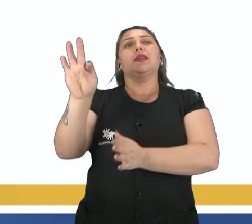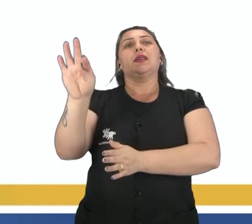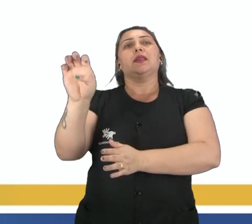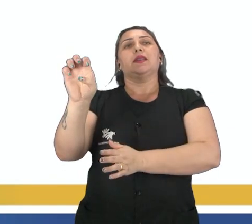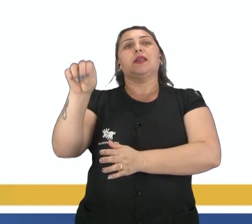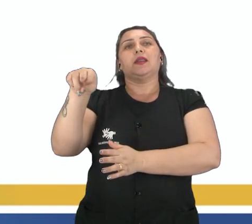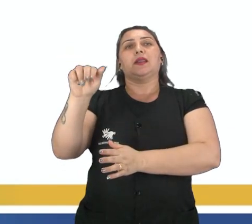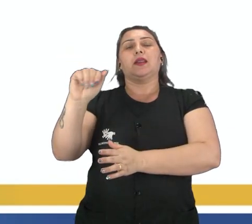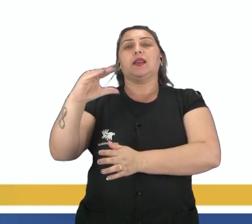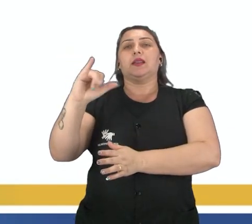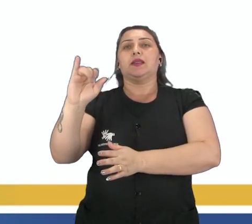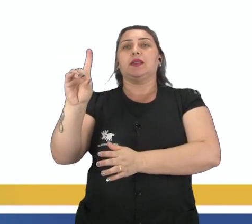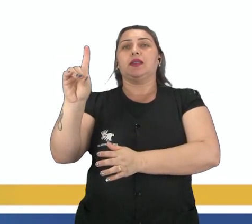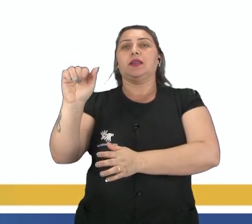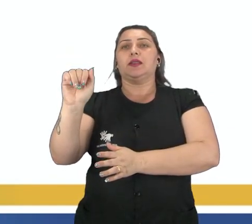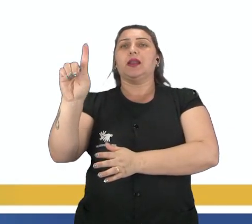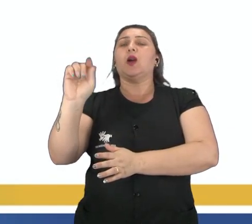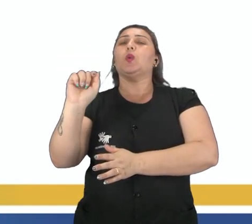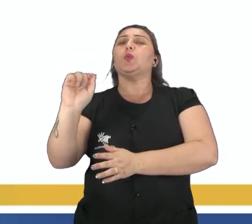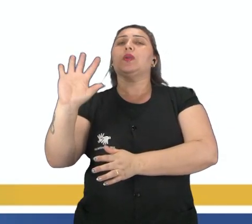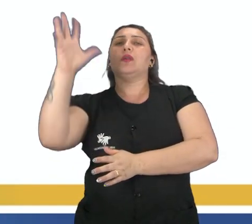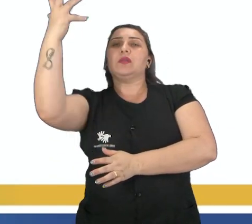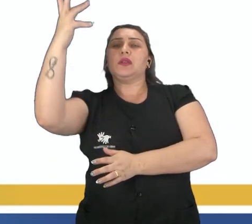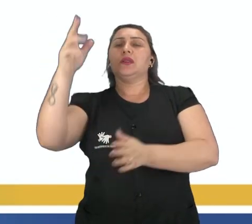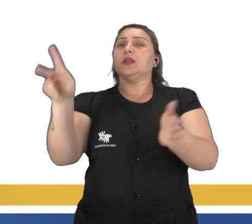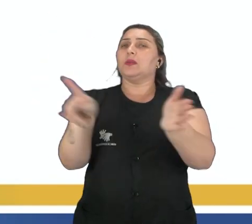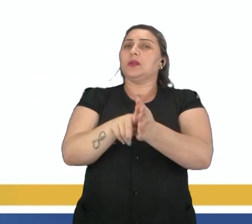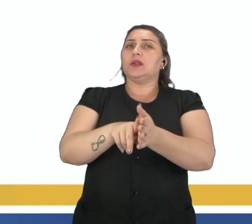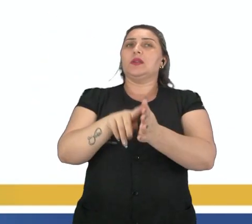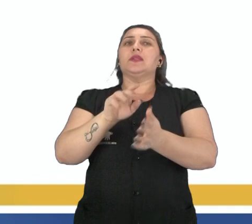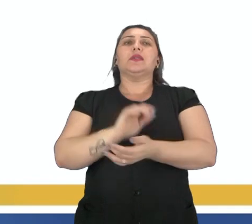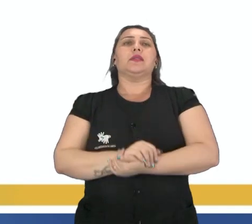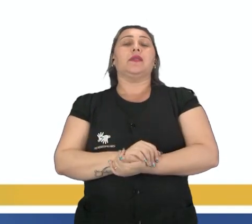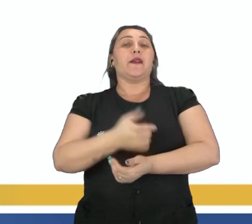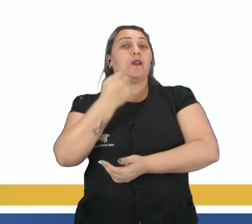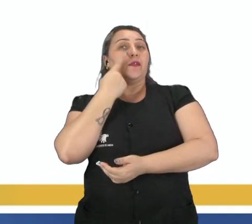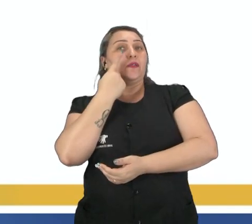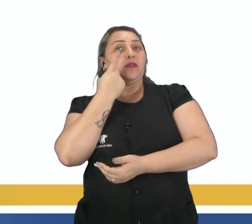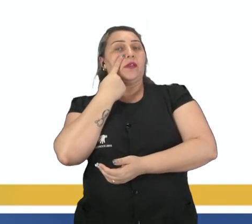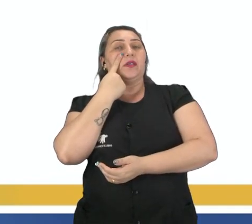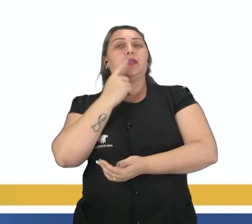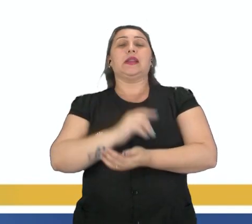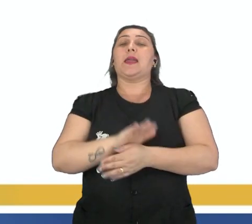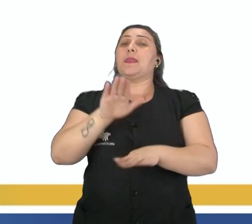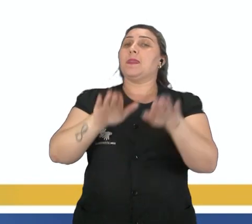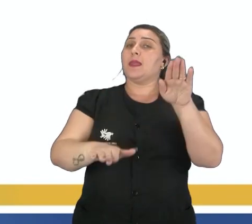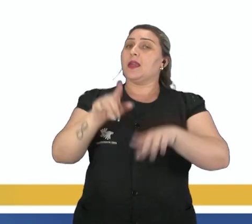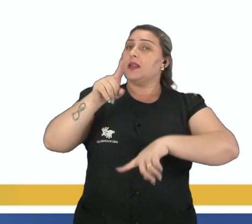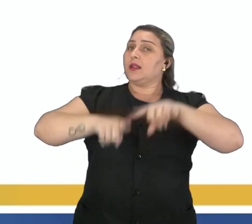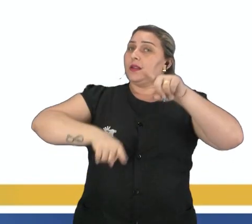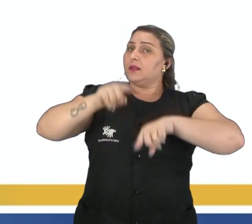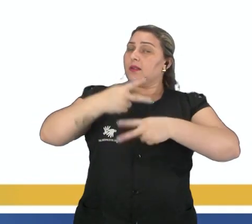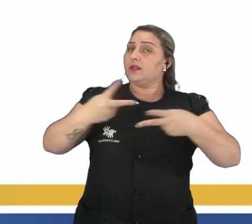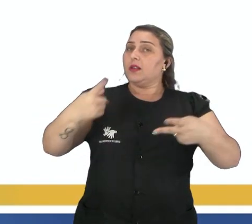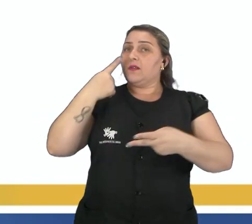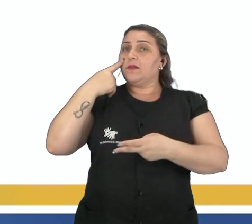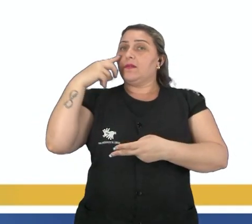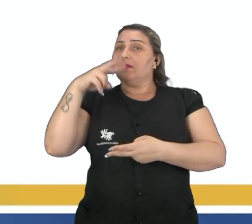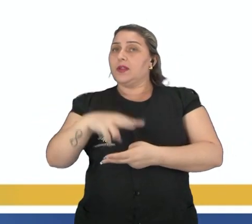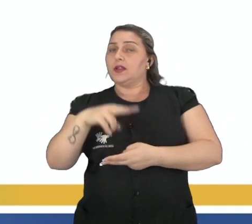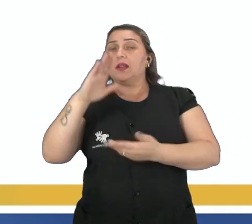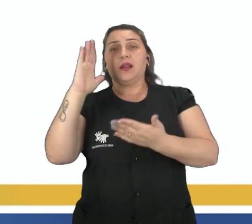ou tenacidade. O que acontece com essa propriedade? A gente vai observar que, dependendo do material que a gente está